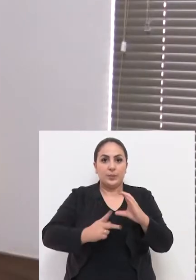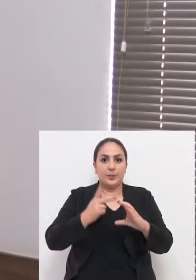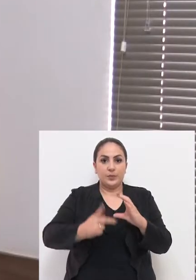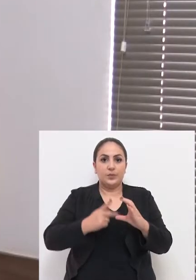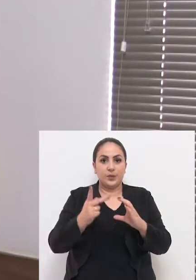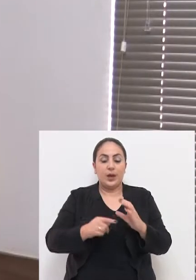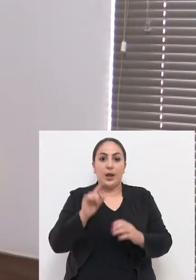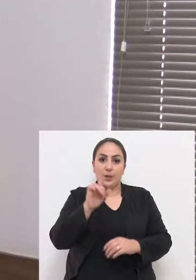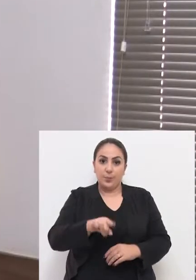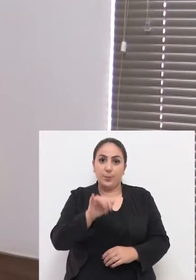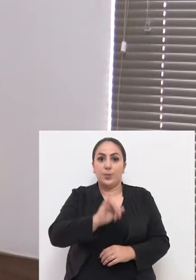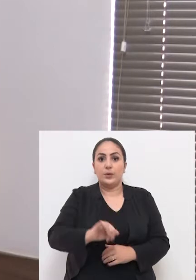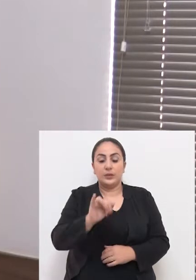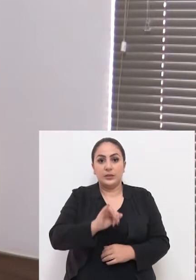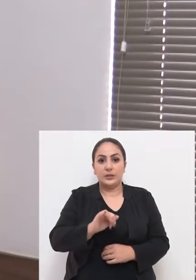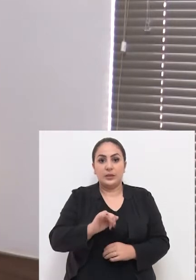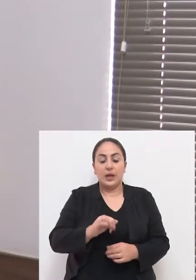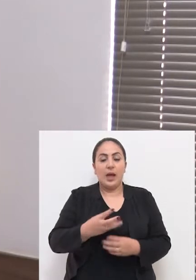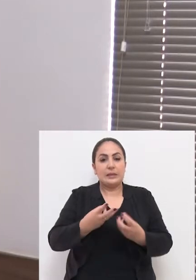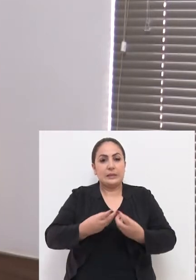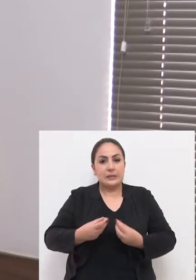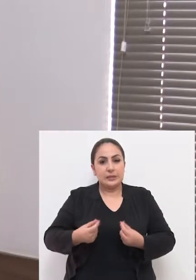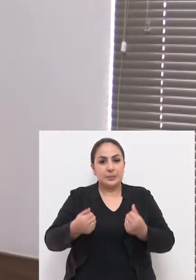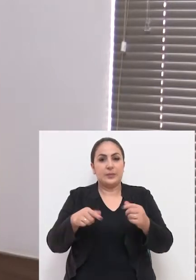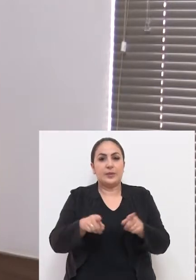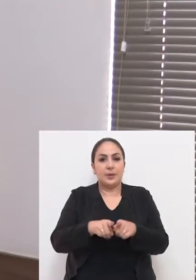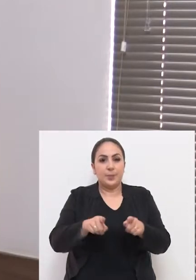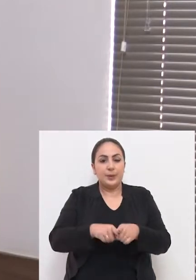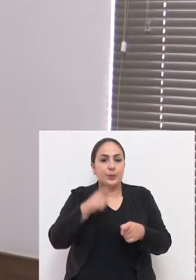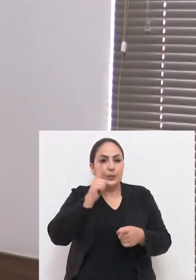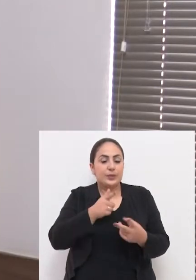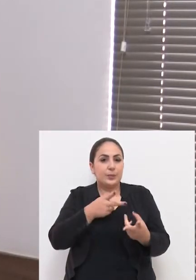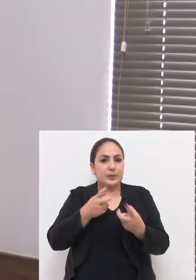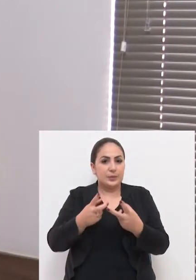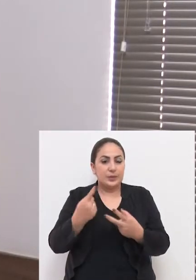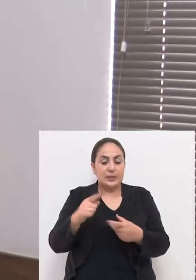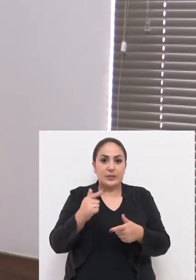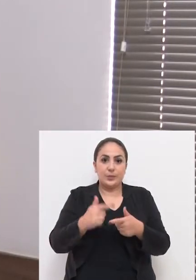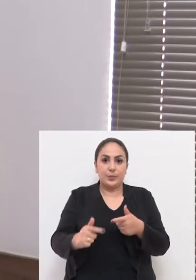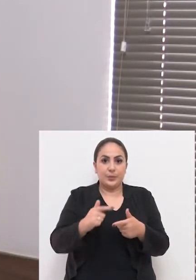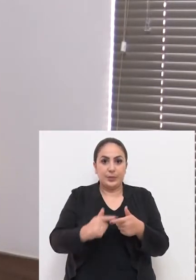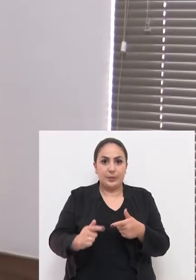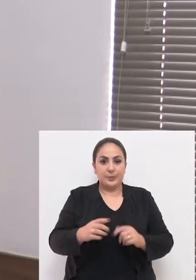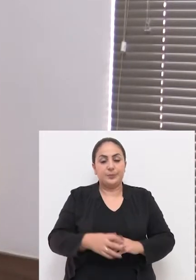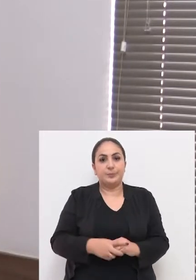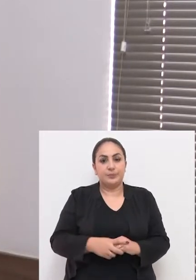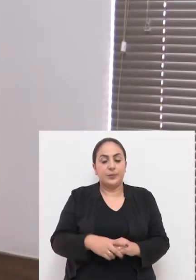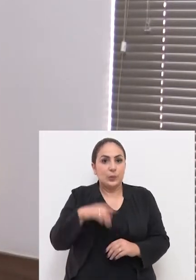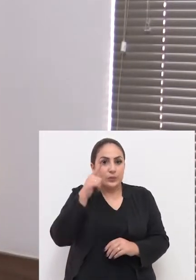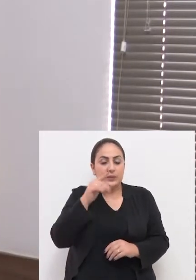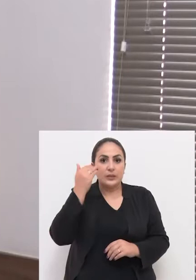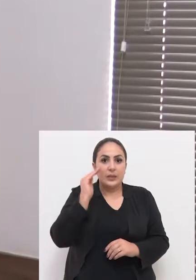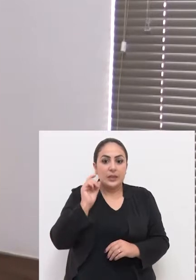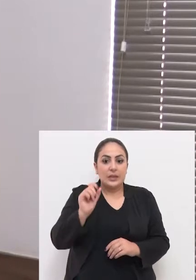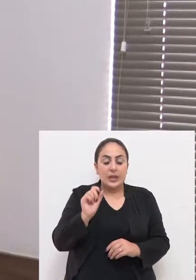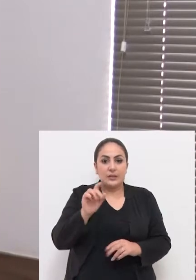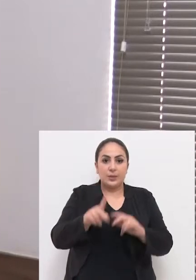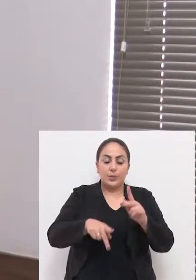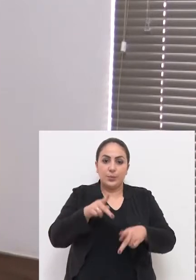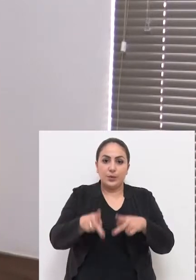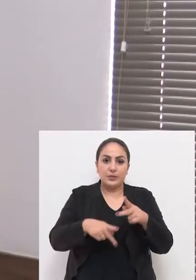foi determinante, a sensibilidade de identificar essa problemática, de entender que